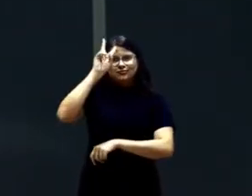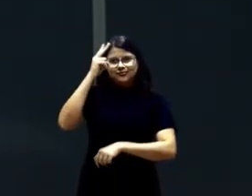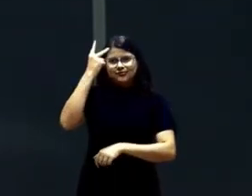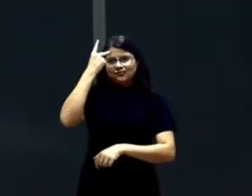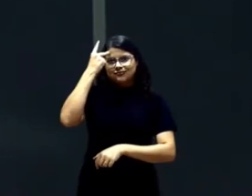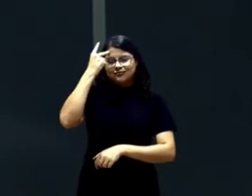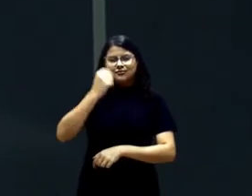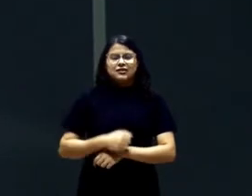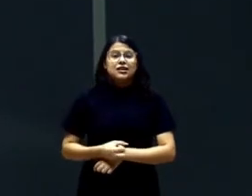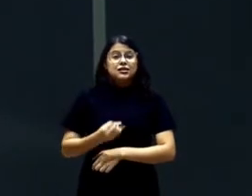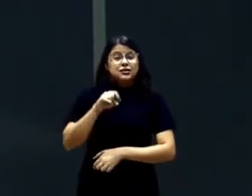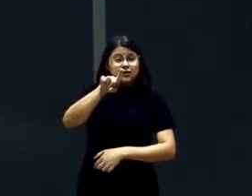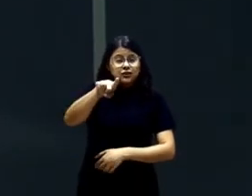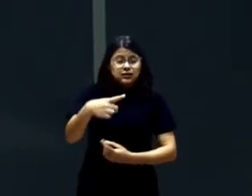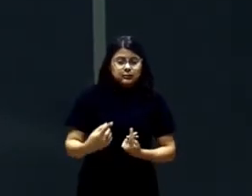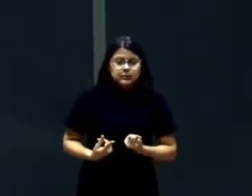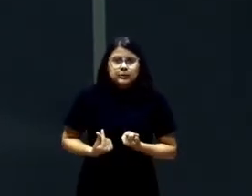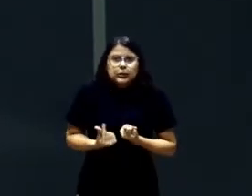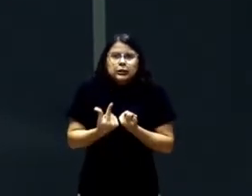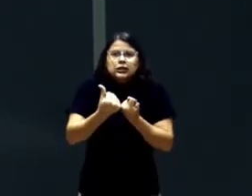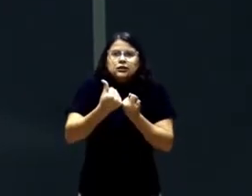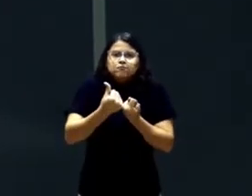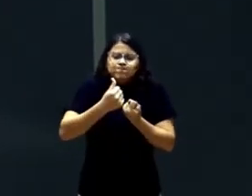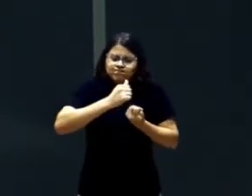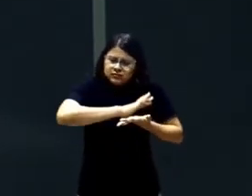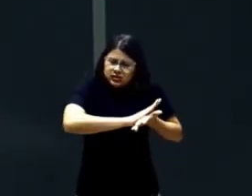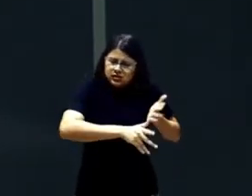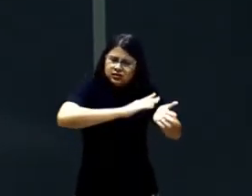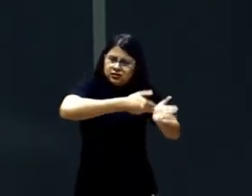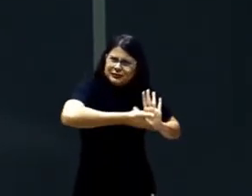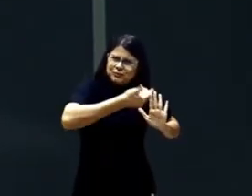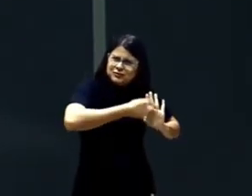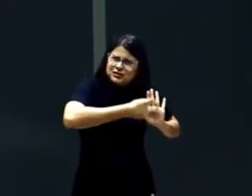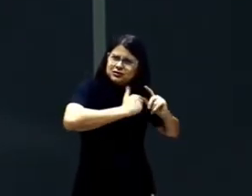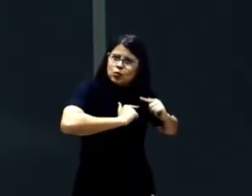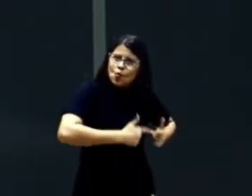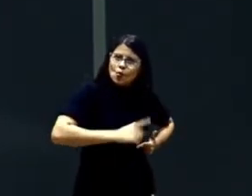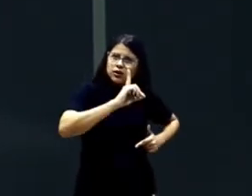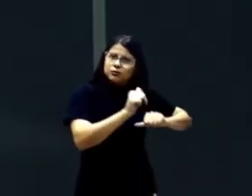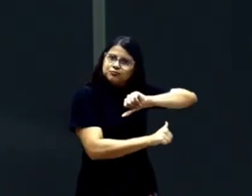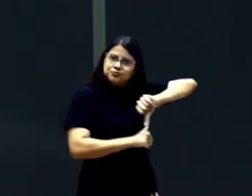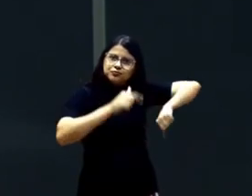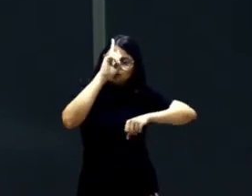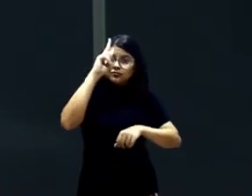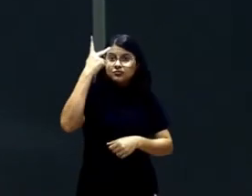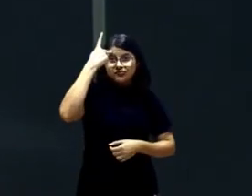Que se existe ganância, o nosso bom Deus possa tirar. Possa mudar a sua vida. E você possa